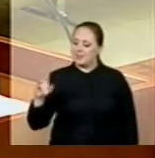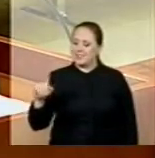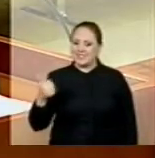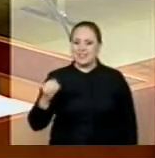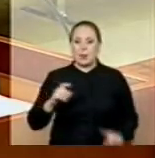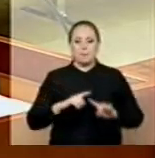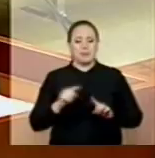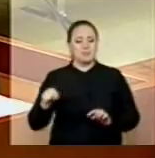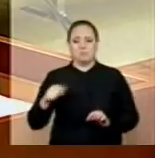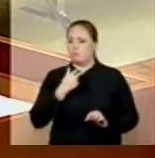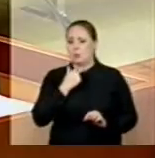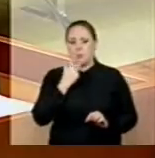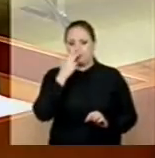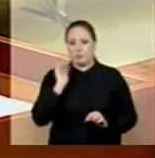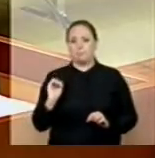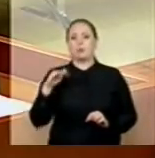cima do processo.